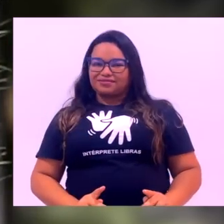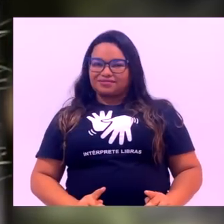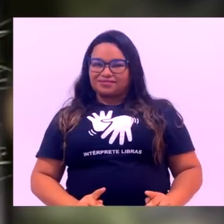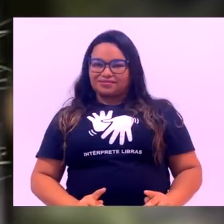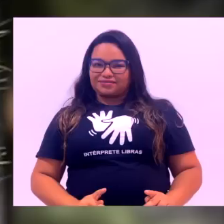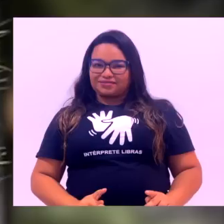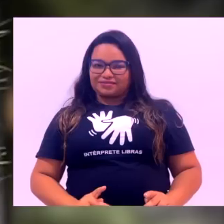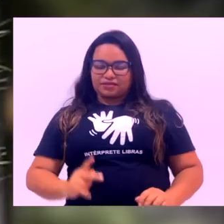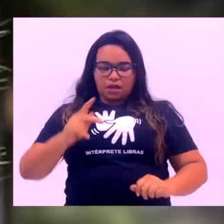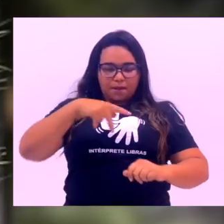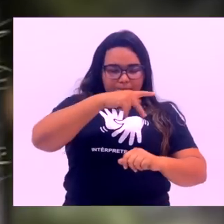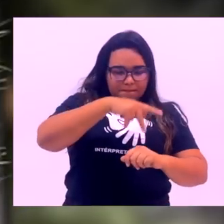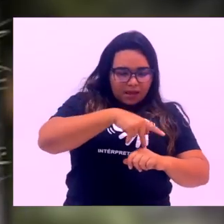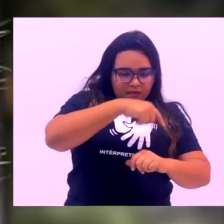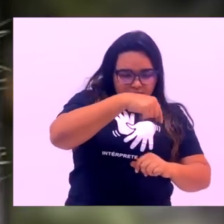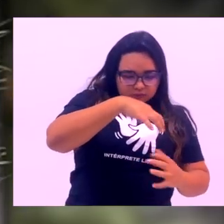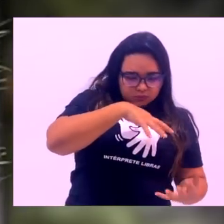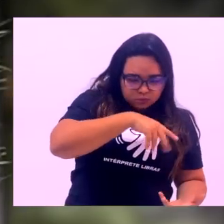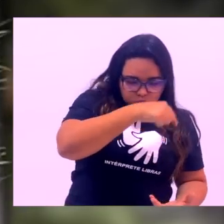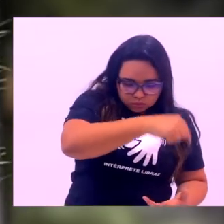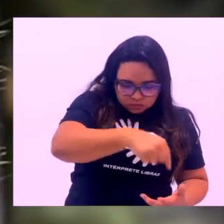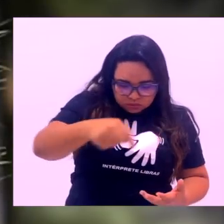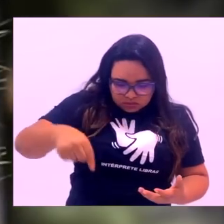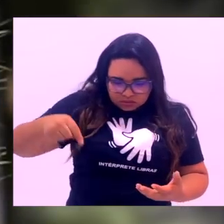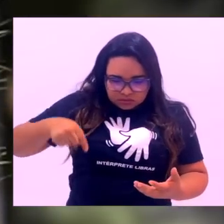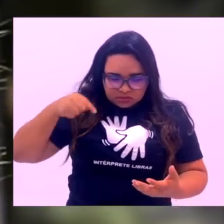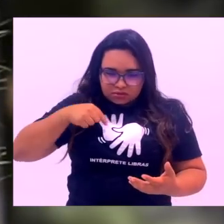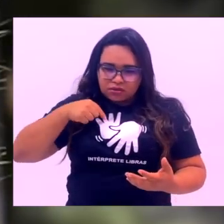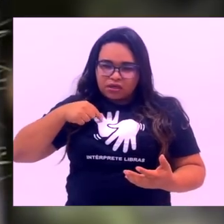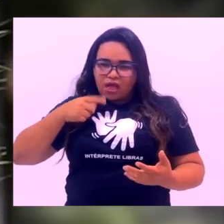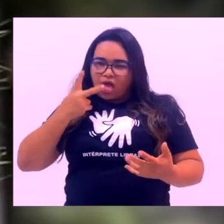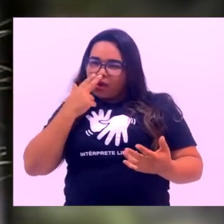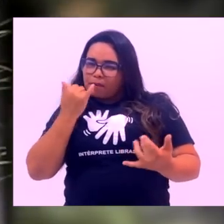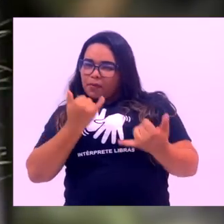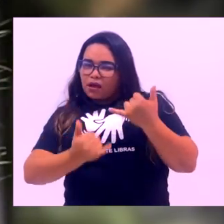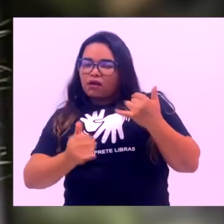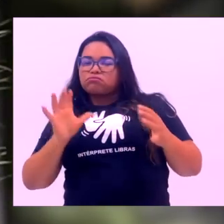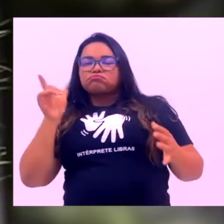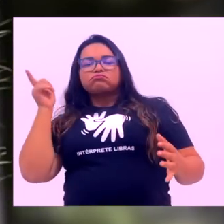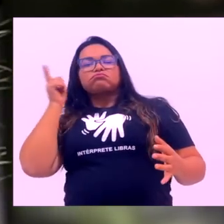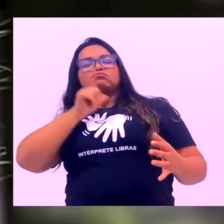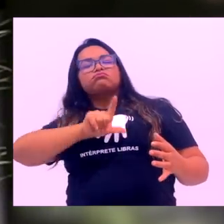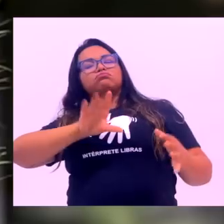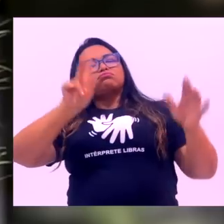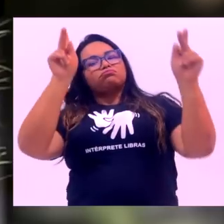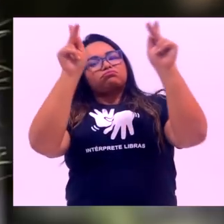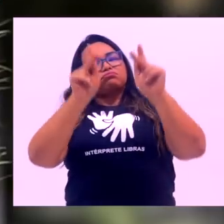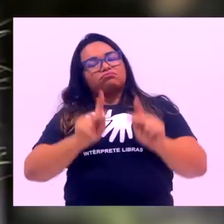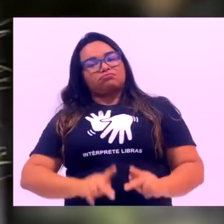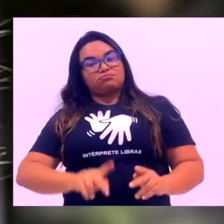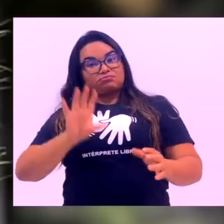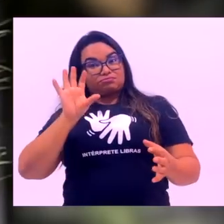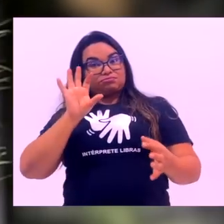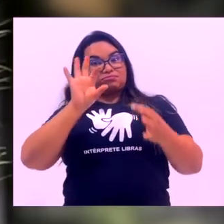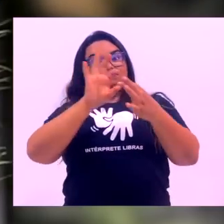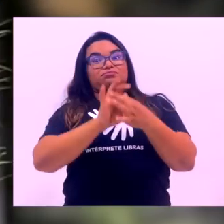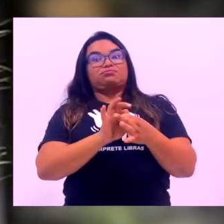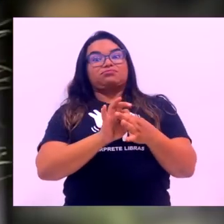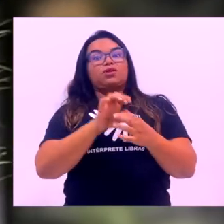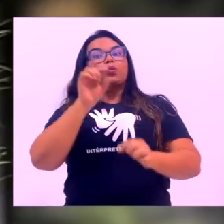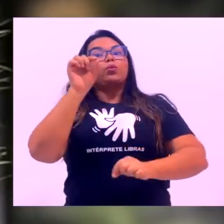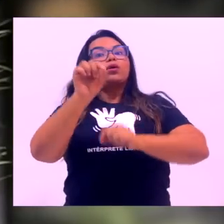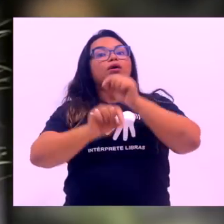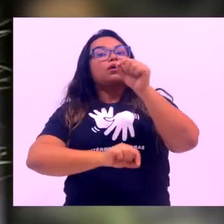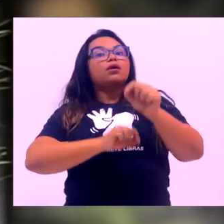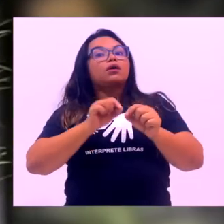quando todas as nações da terra disserem isso, quando parecer que elas alcançaram o seu